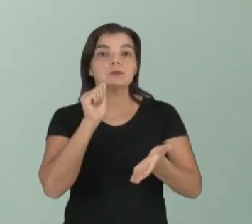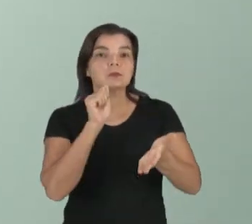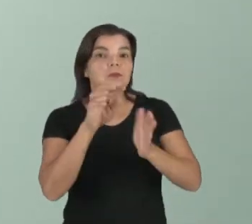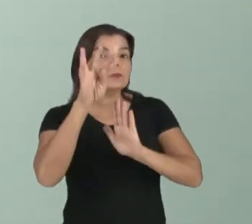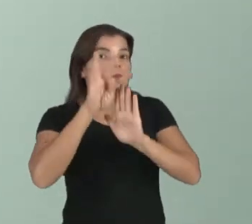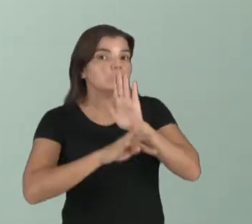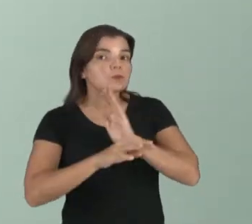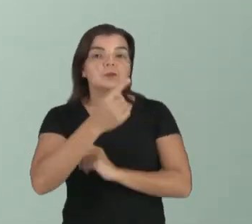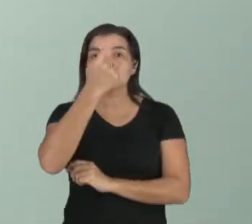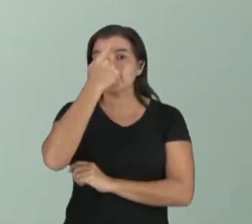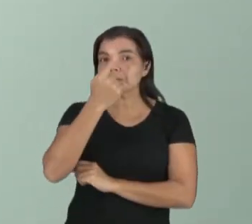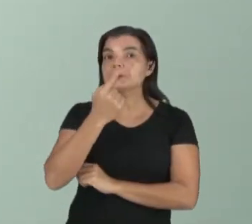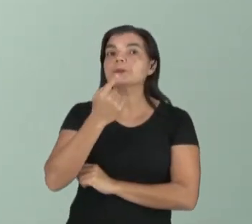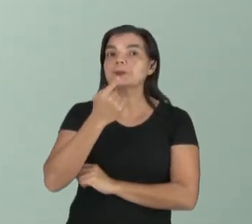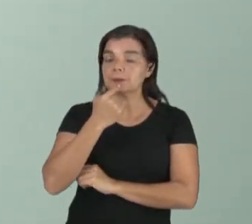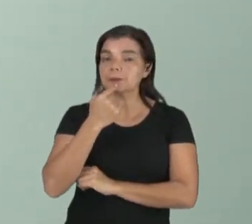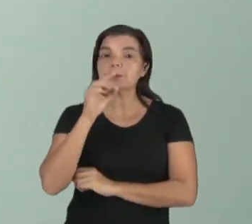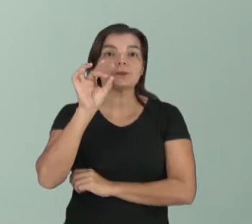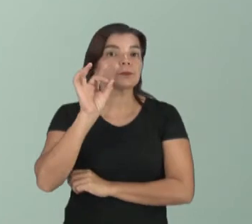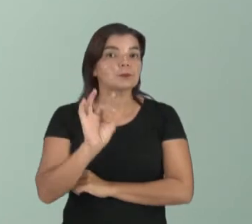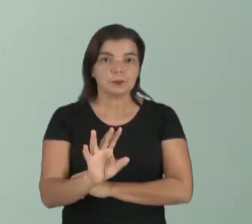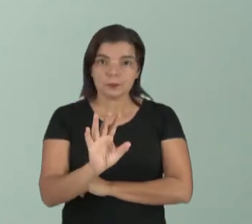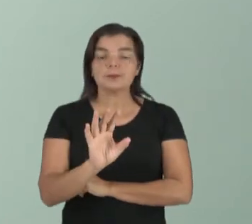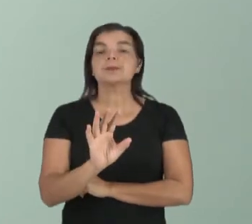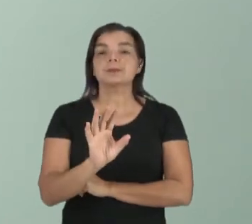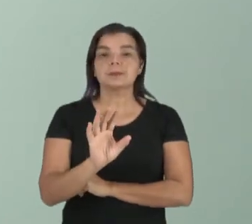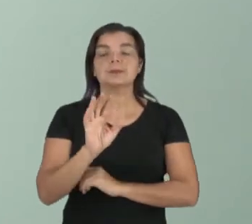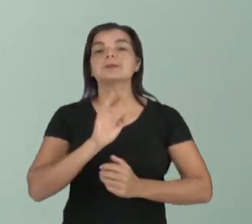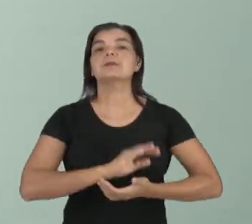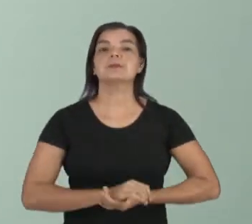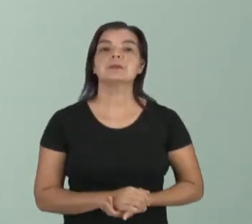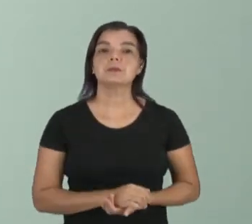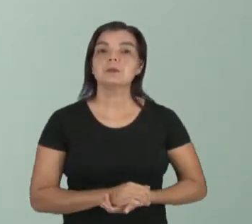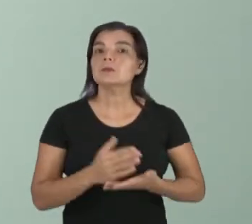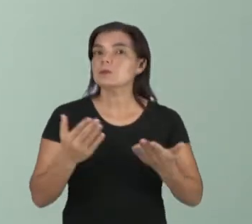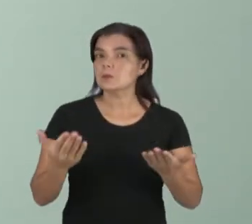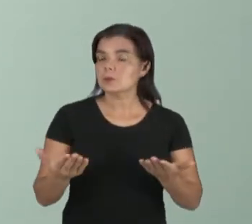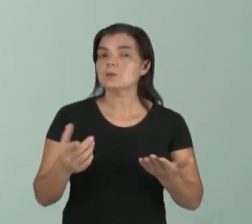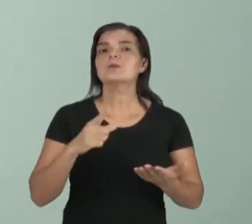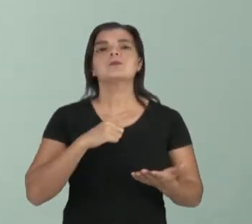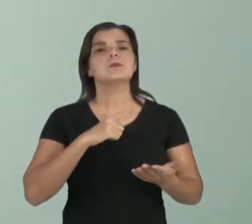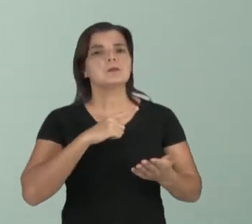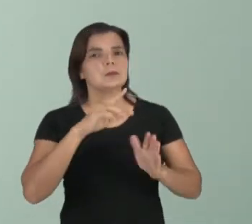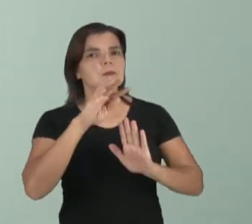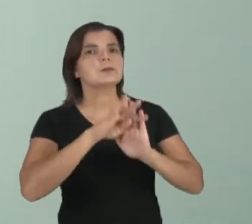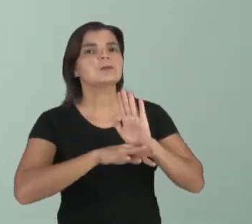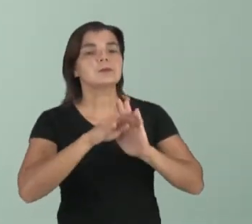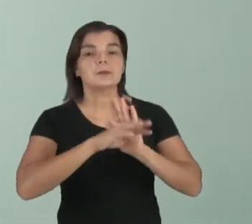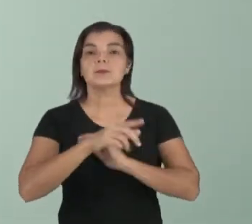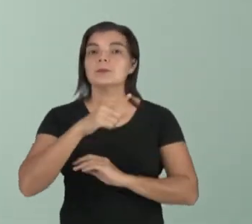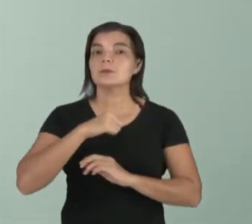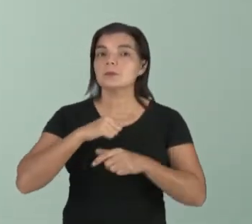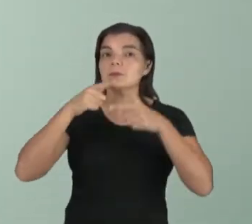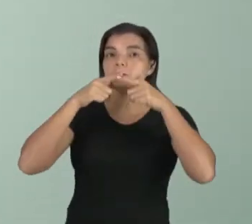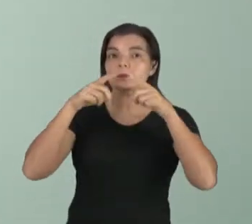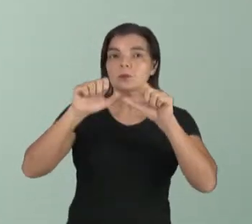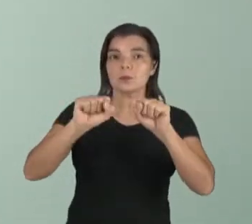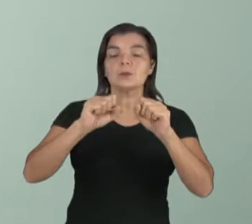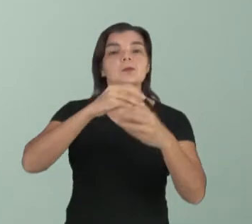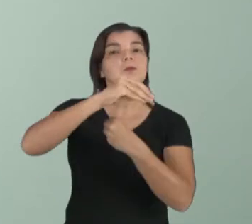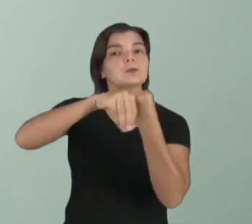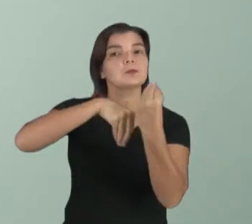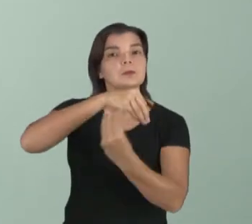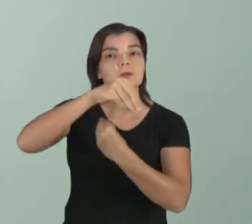não verbais, que são produzidos por meio somente de imagens. Há aqueles textos que possuem uma linguagem mista,